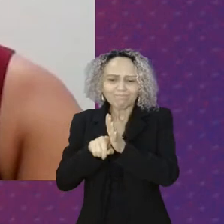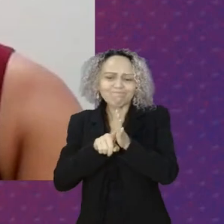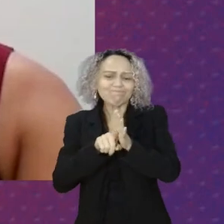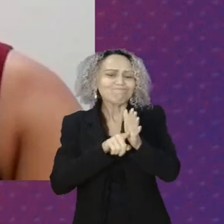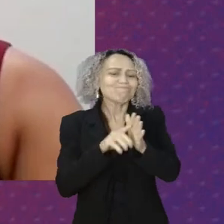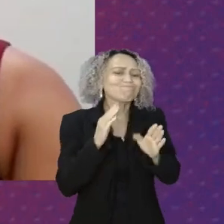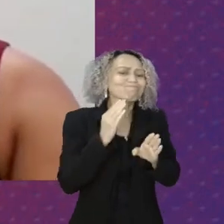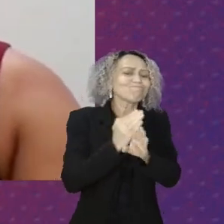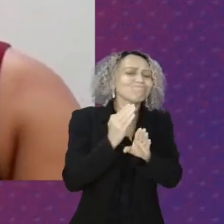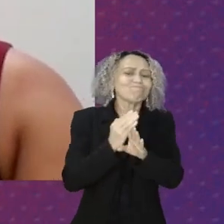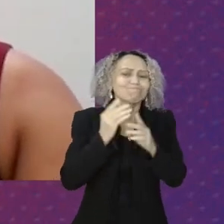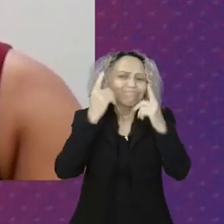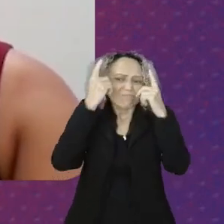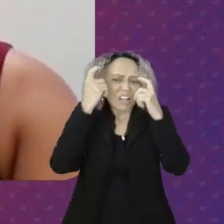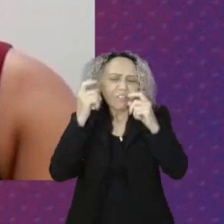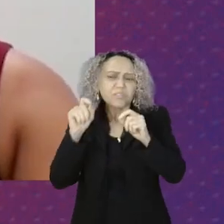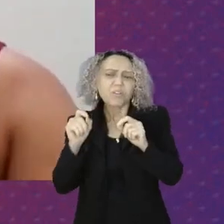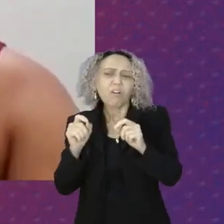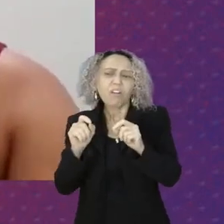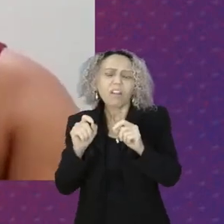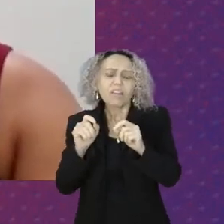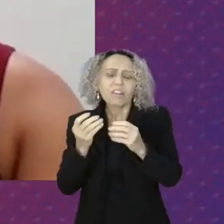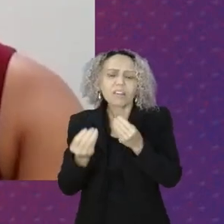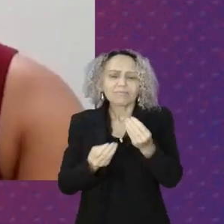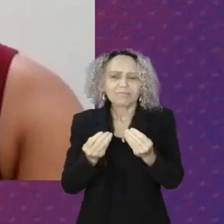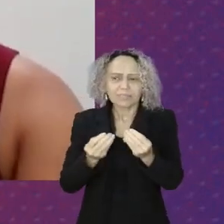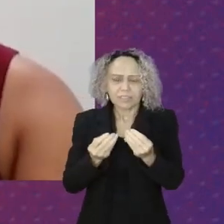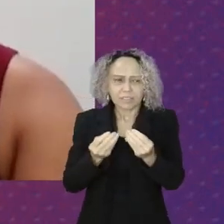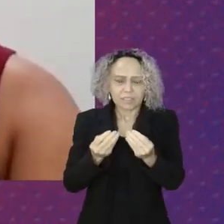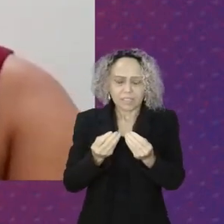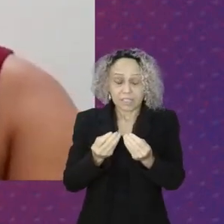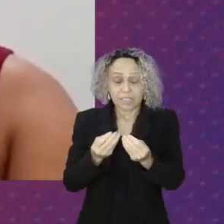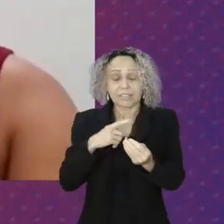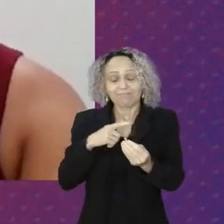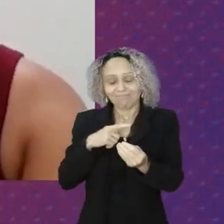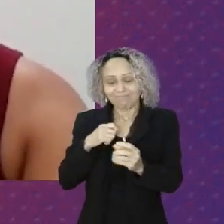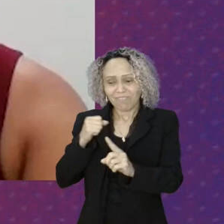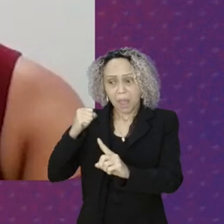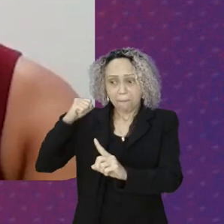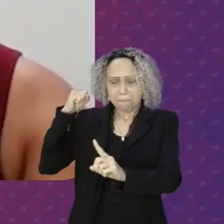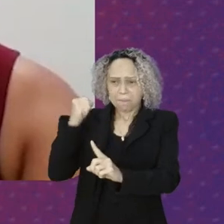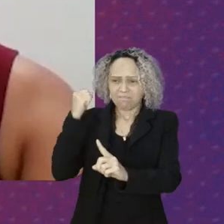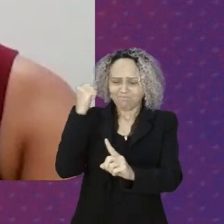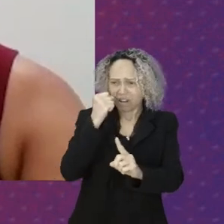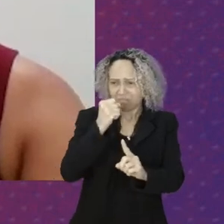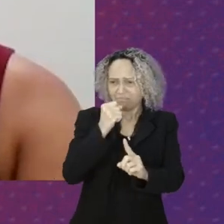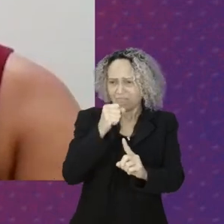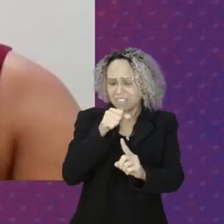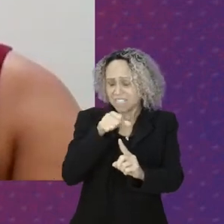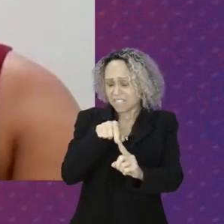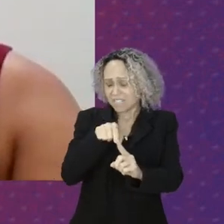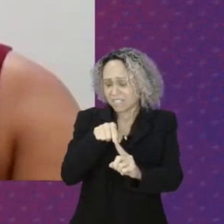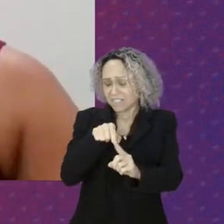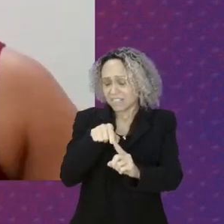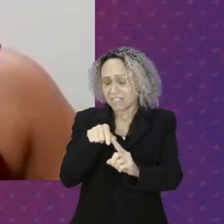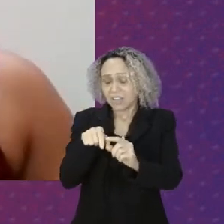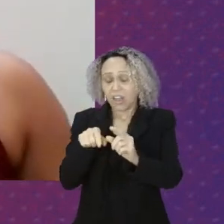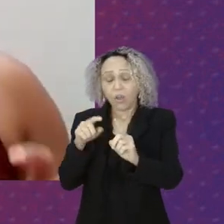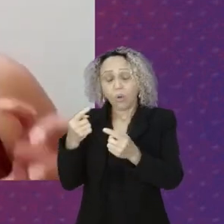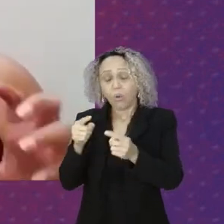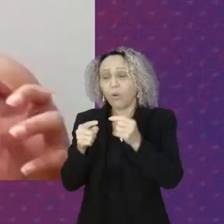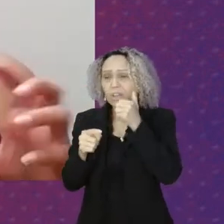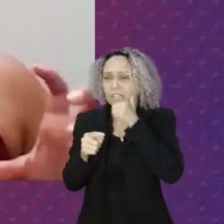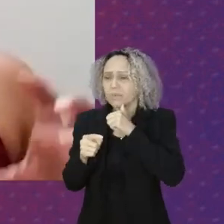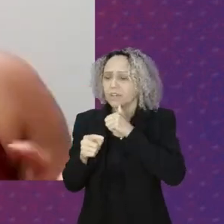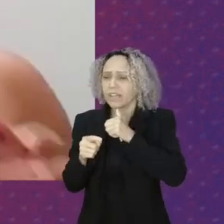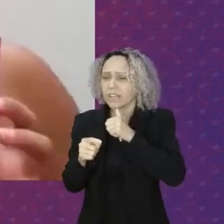um aumento dos assassinatos contra as mulheres, em especial as mulheres negras.